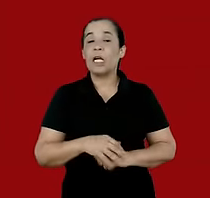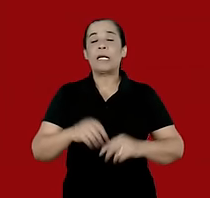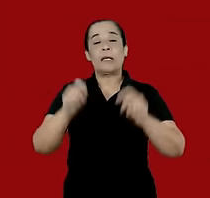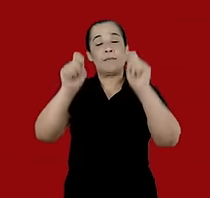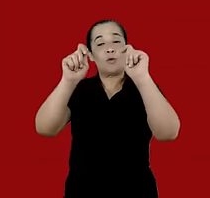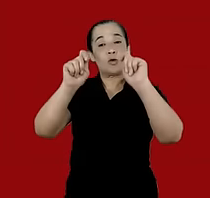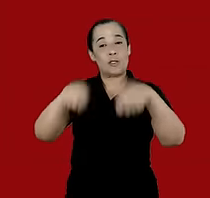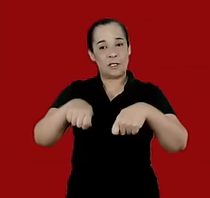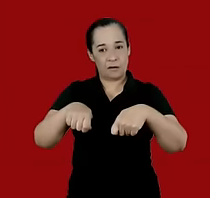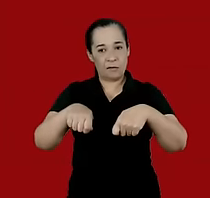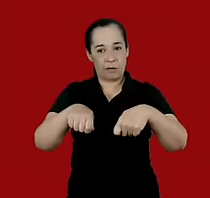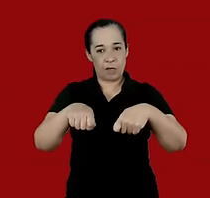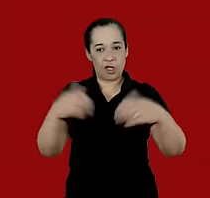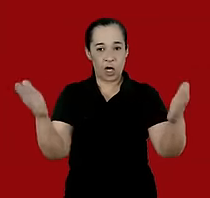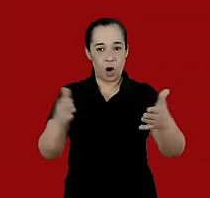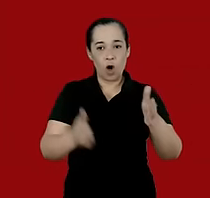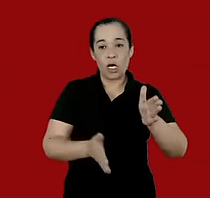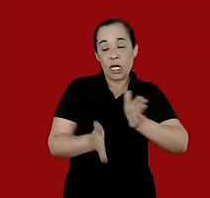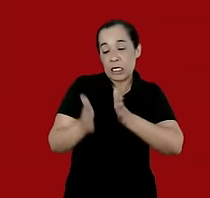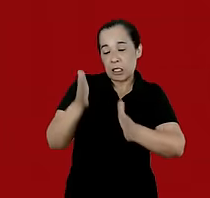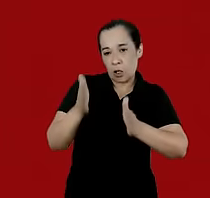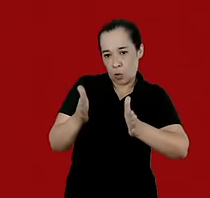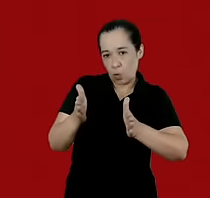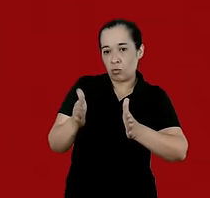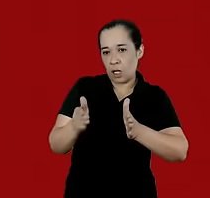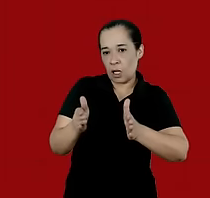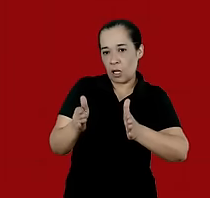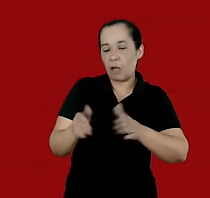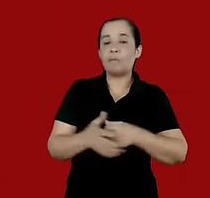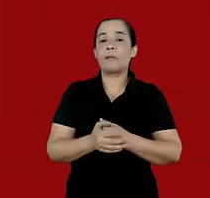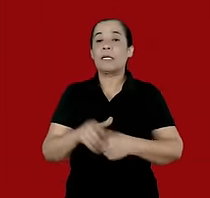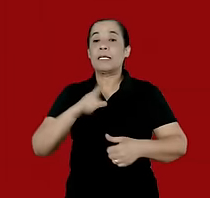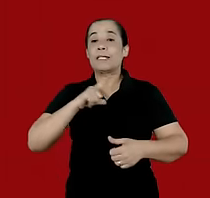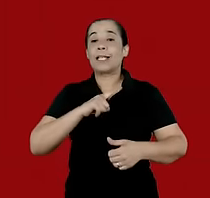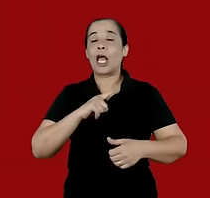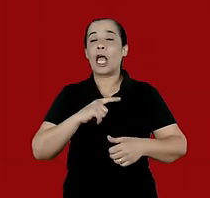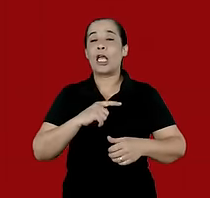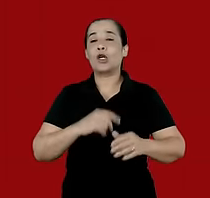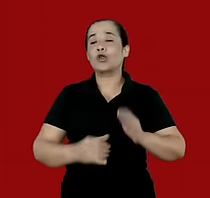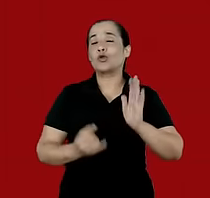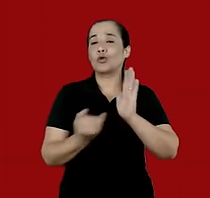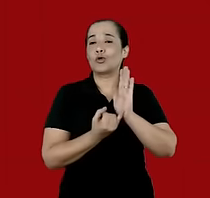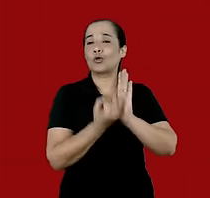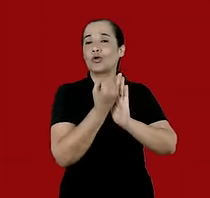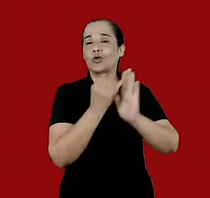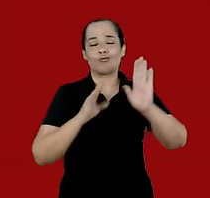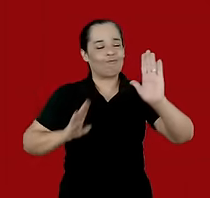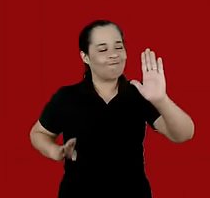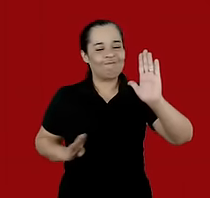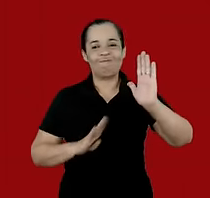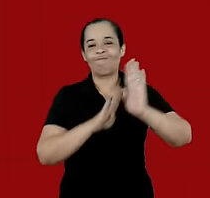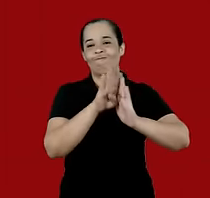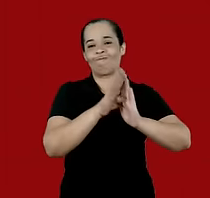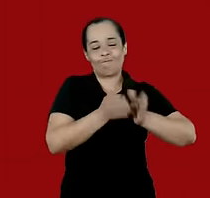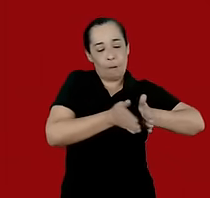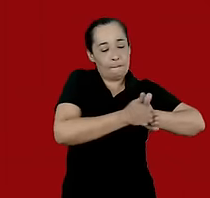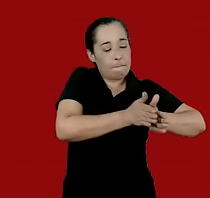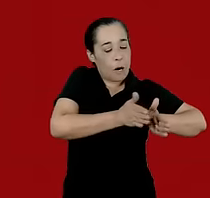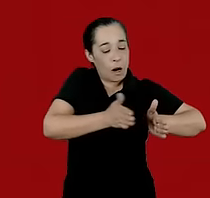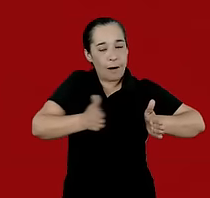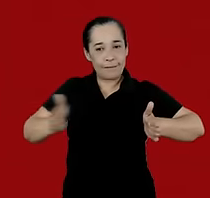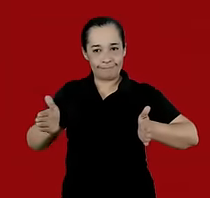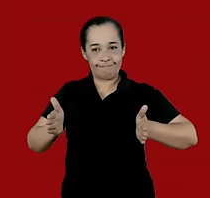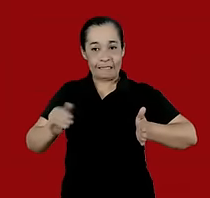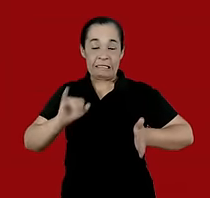entrando na segunda fase do argumento que a gente vai ter uma taxa de juros mais alta por mais tempo mesmo que o processo de desinflação ocorra ele